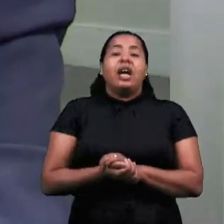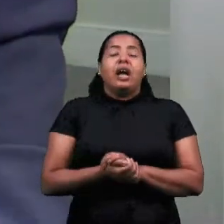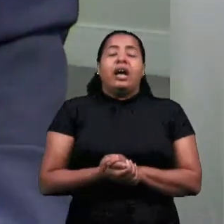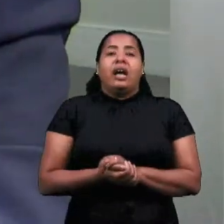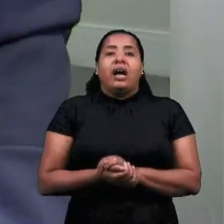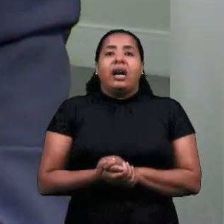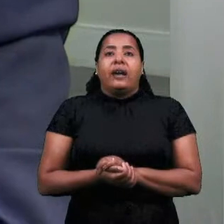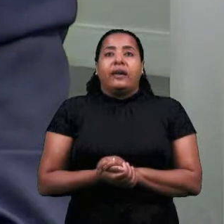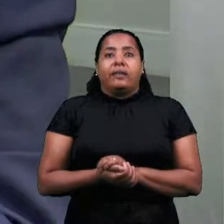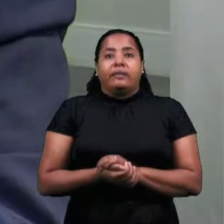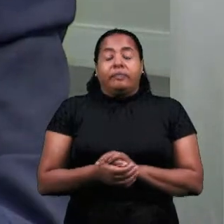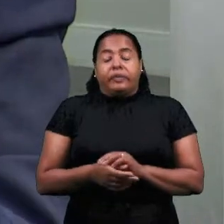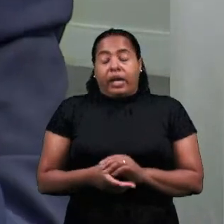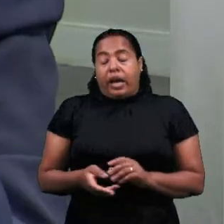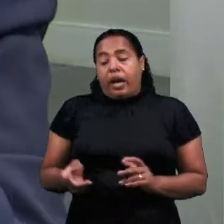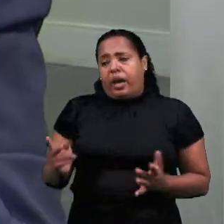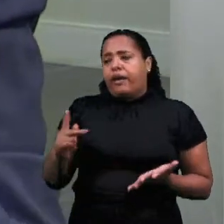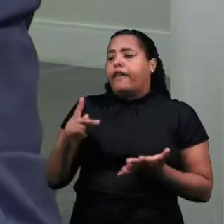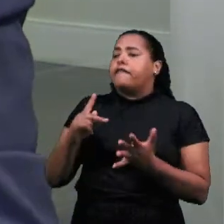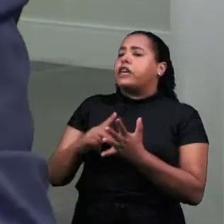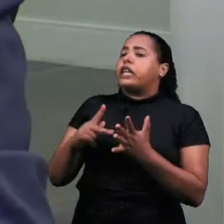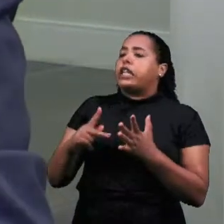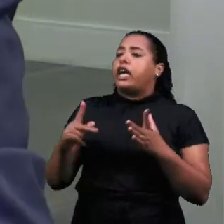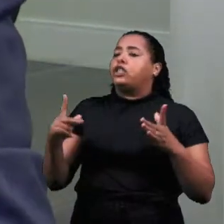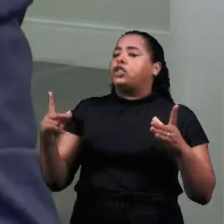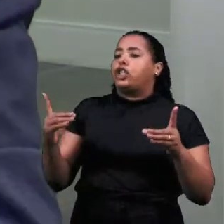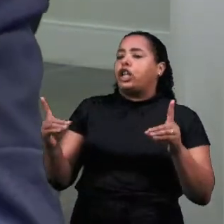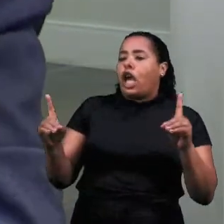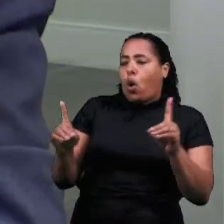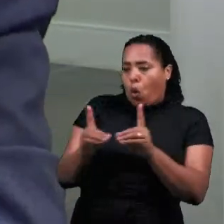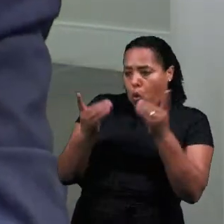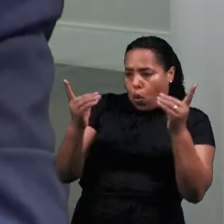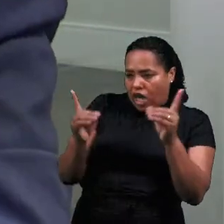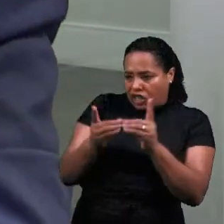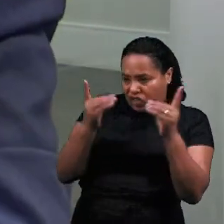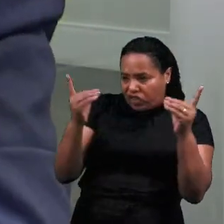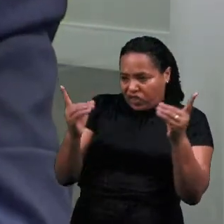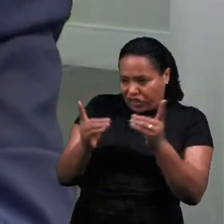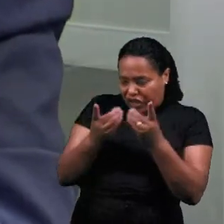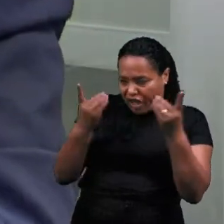busca um dinamismo maior e